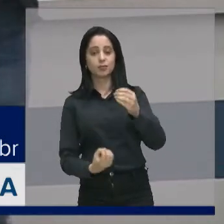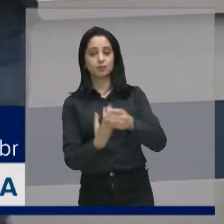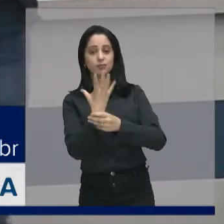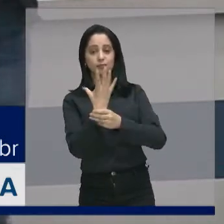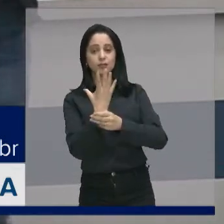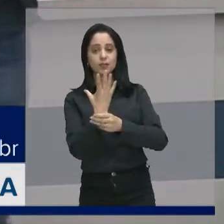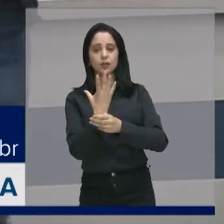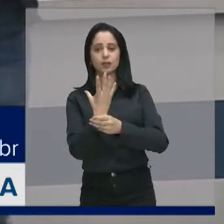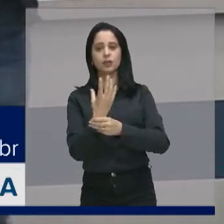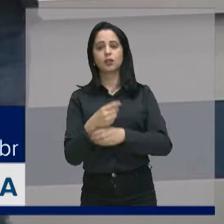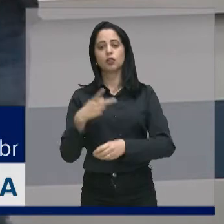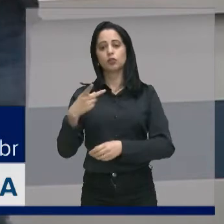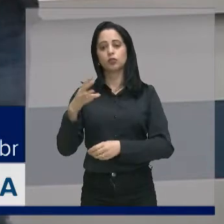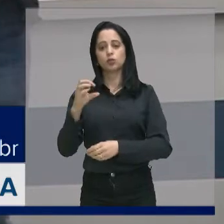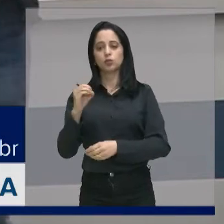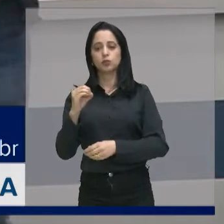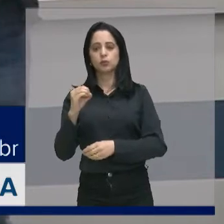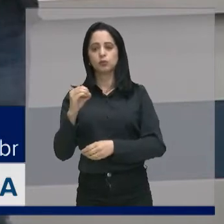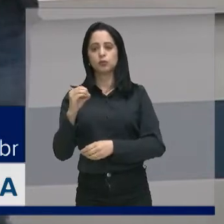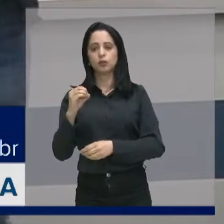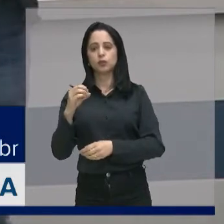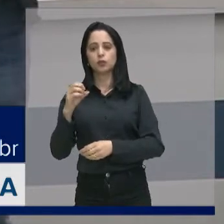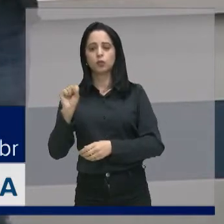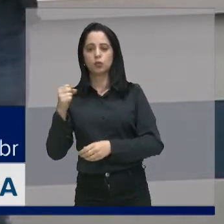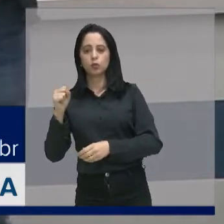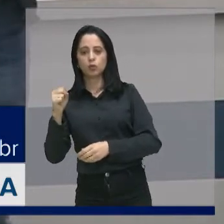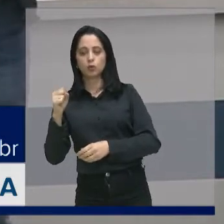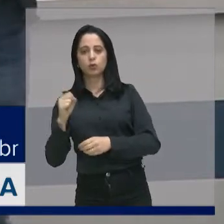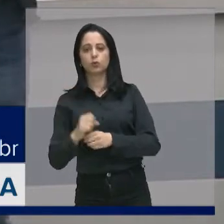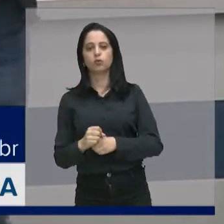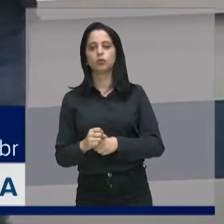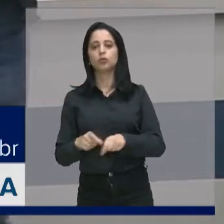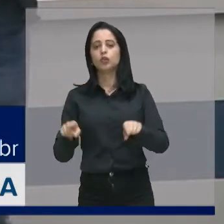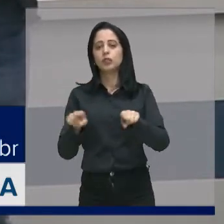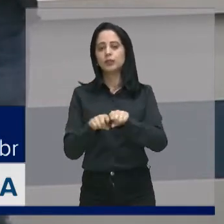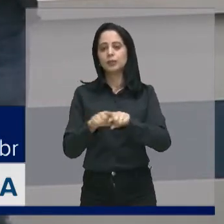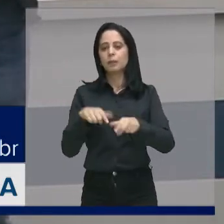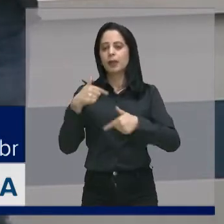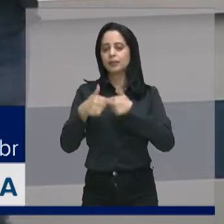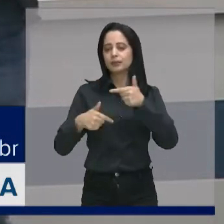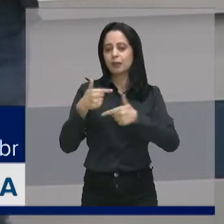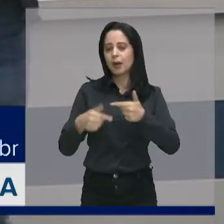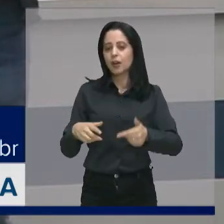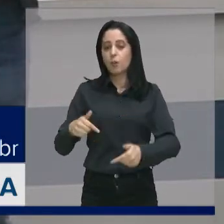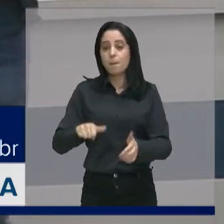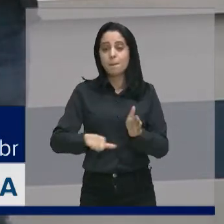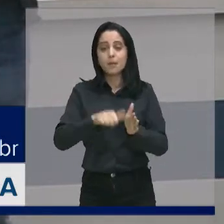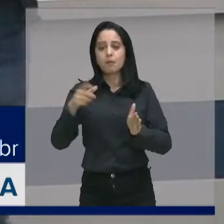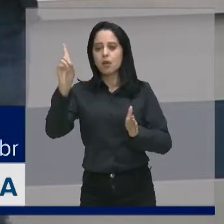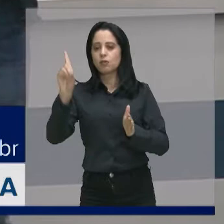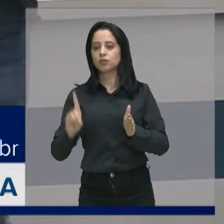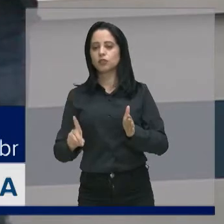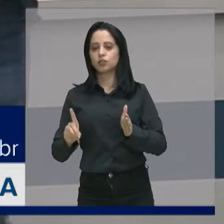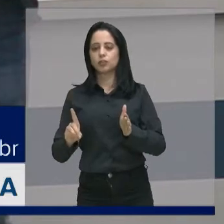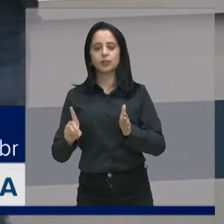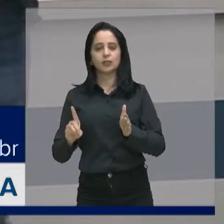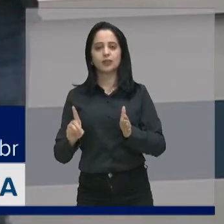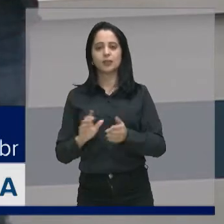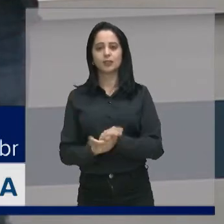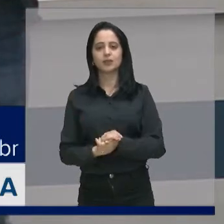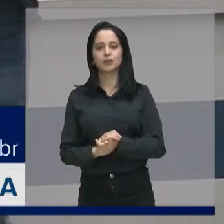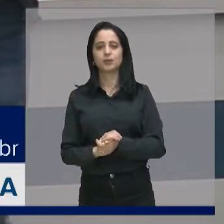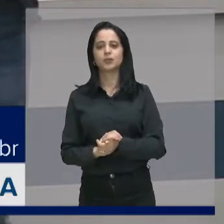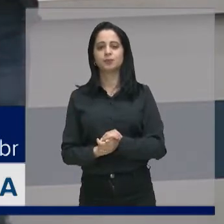2006 a 2008 e foi seu primeiro diretor-geral, 2009 e 2011, cargo que voltou a